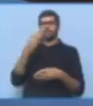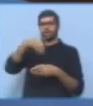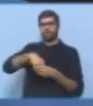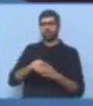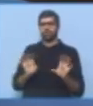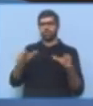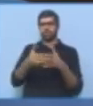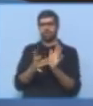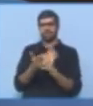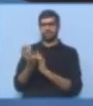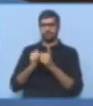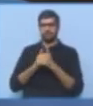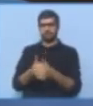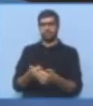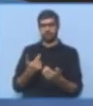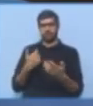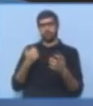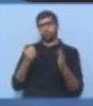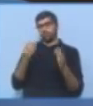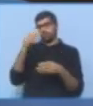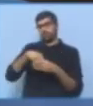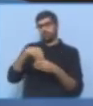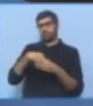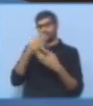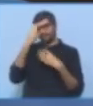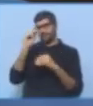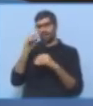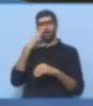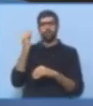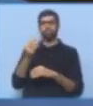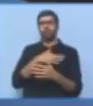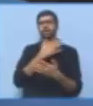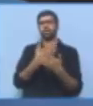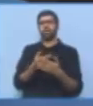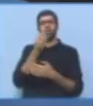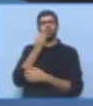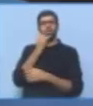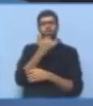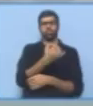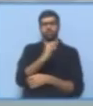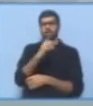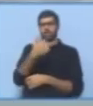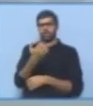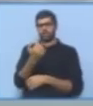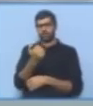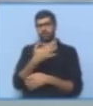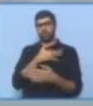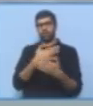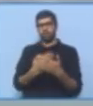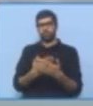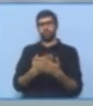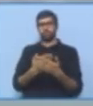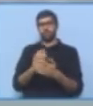cristã, onde continua hoje ligada à catequese de adultos. Como é que tem sido, ao fim e ao cabo, desde 2015, onde